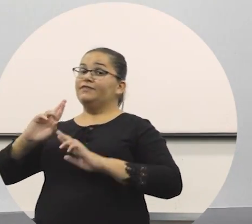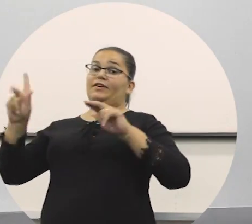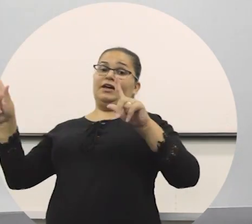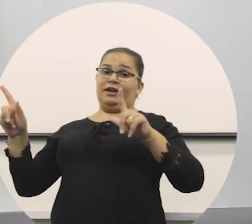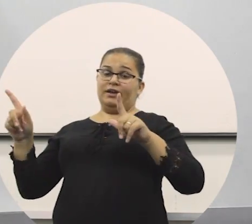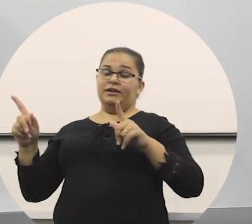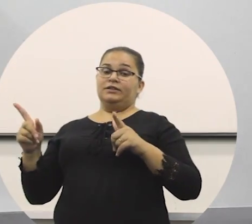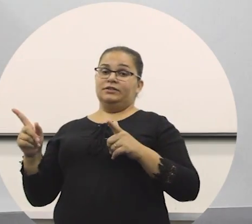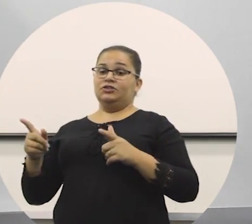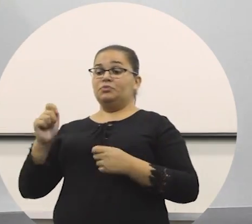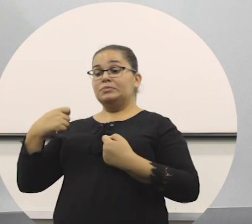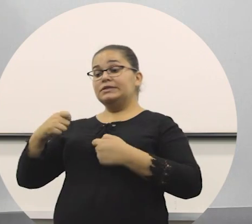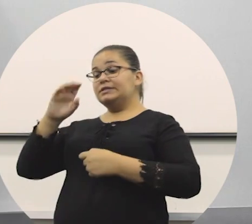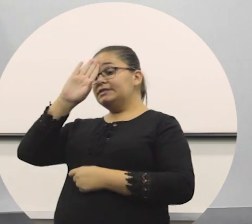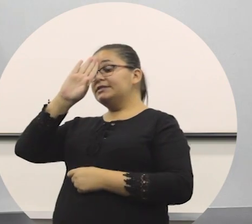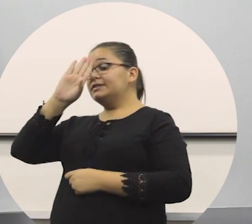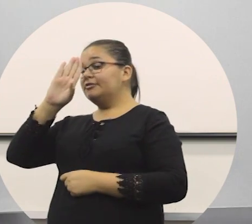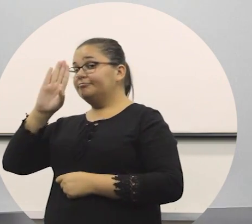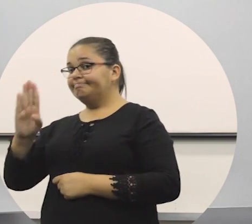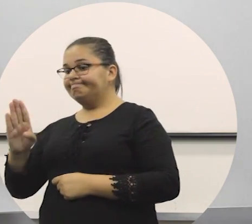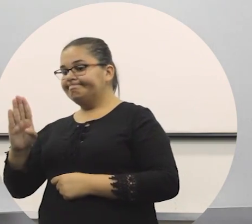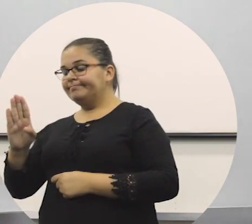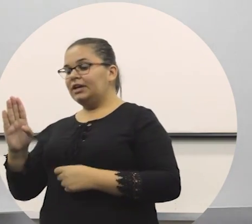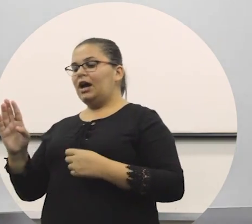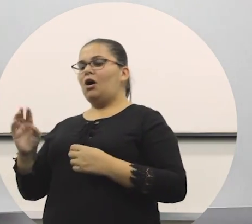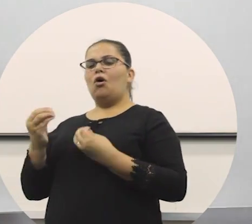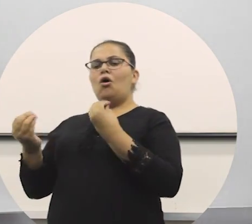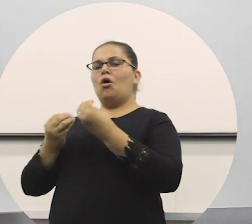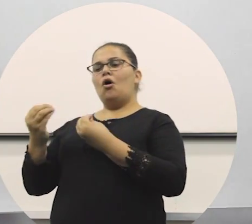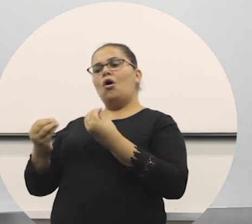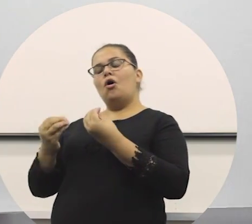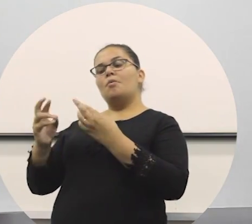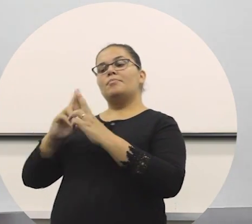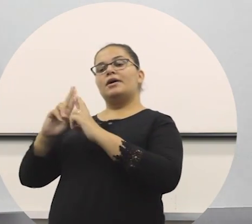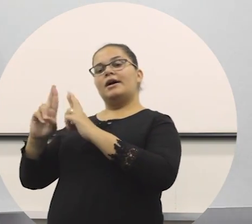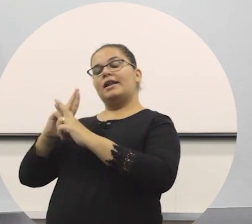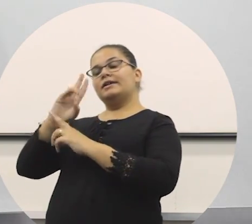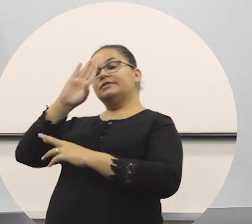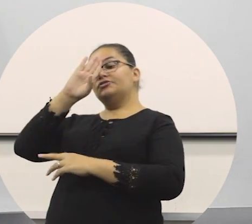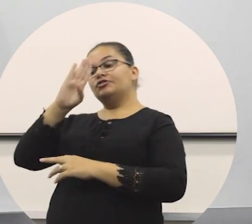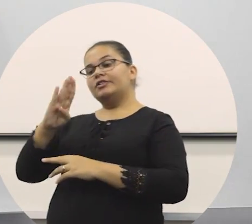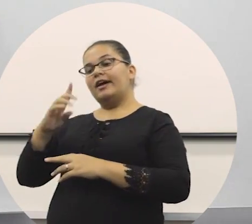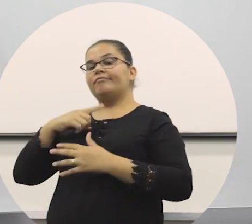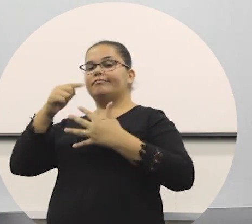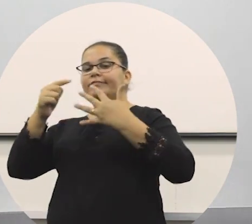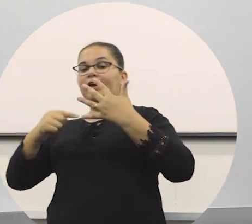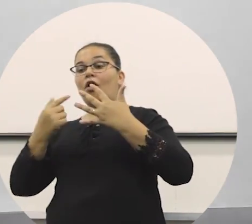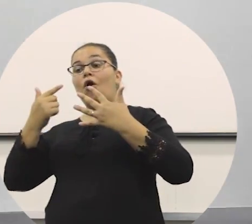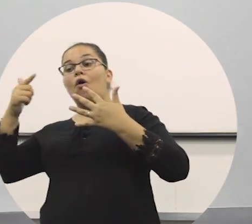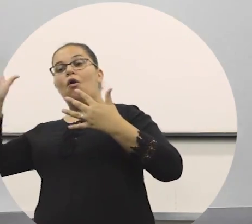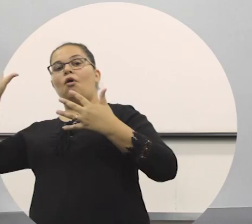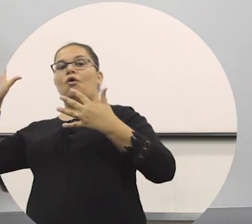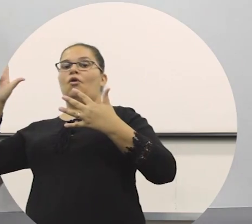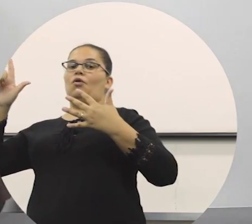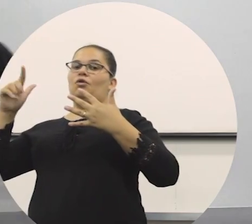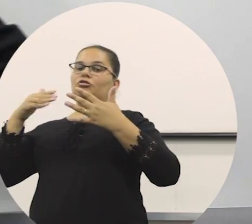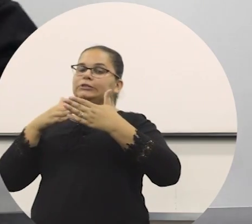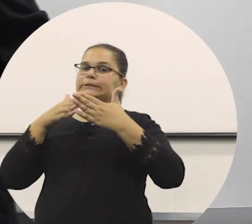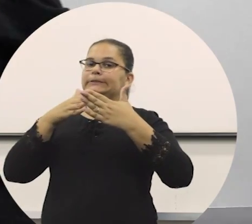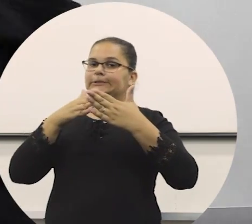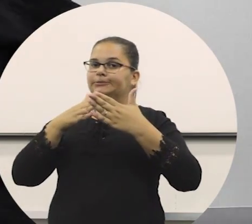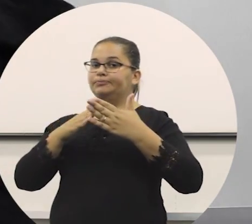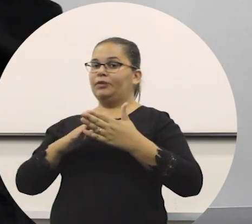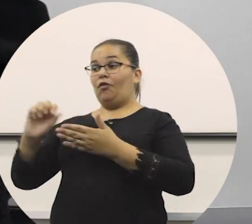E aí, nessa relação direta, eu tenho outros componentes que vão interferir. Então